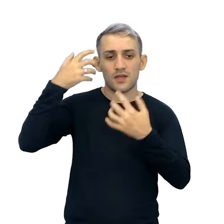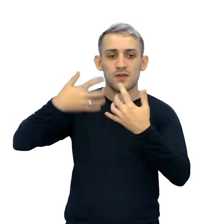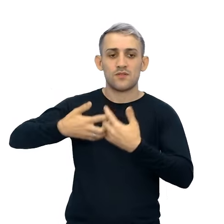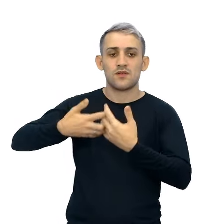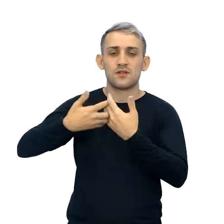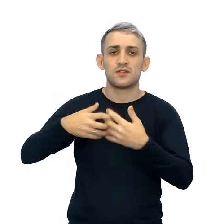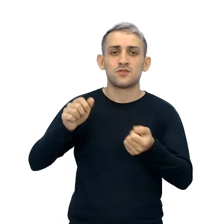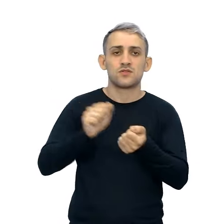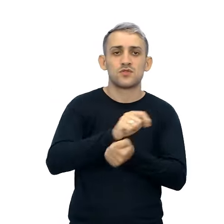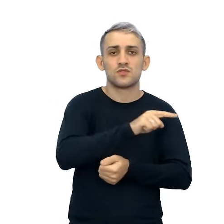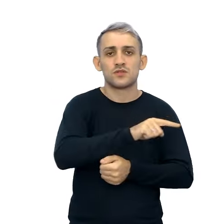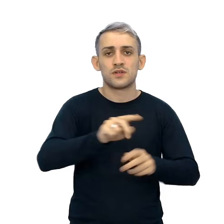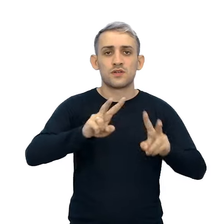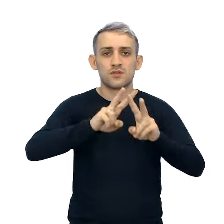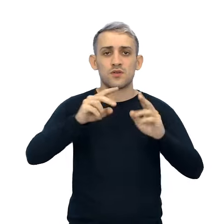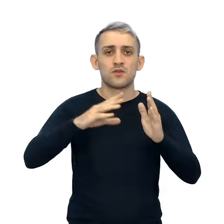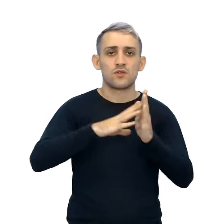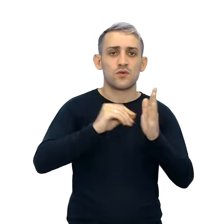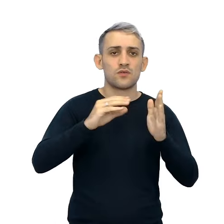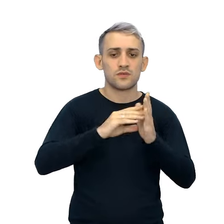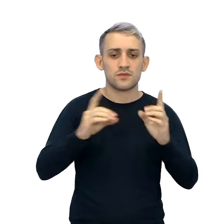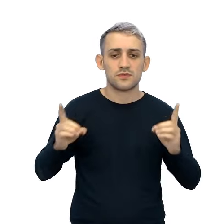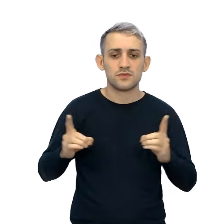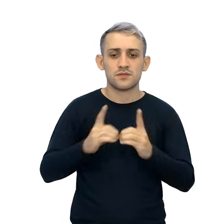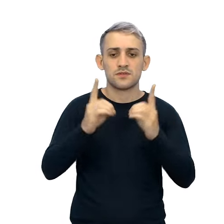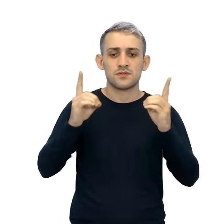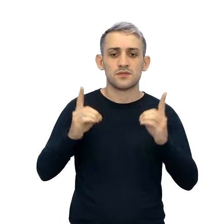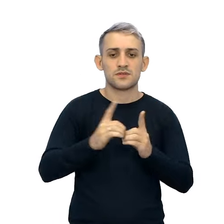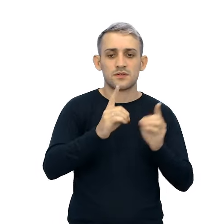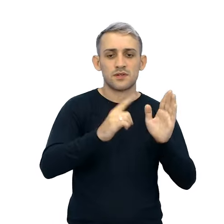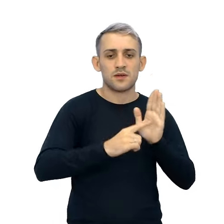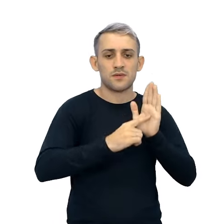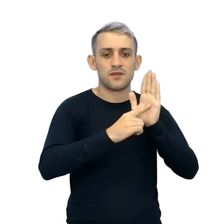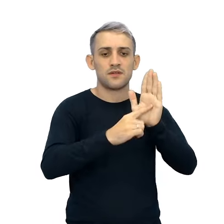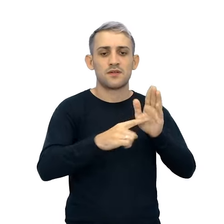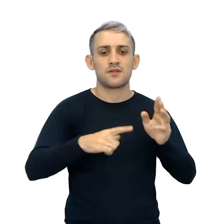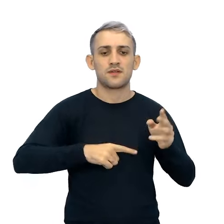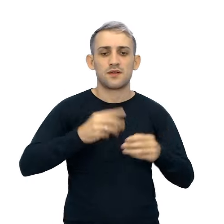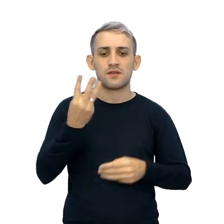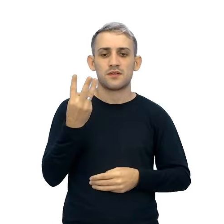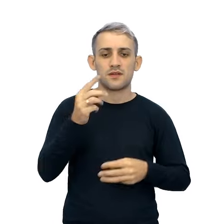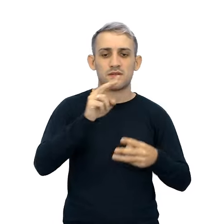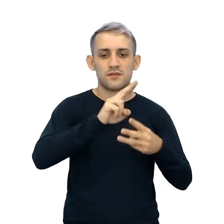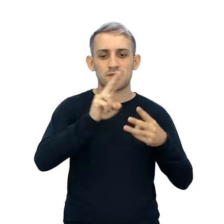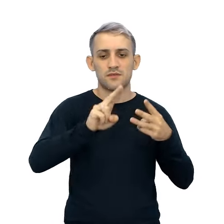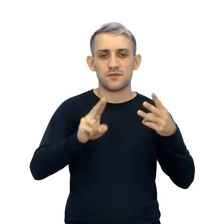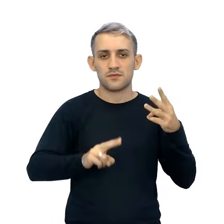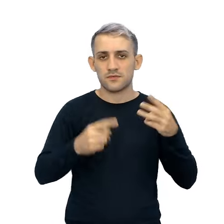vocês acerca do modelo didático apresentado, então, por Dawes, Kennel e